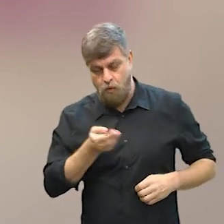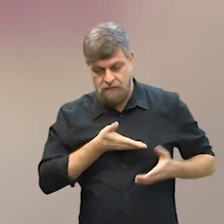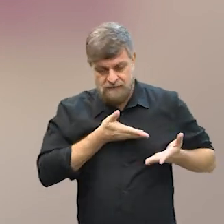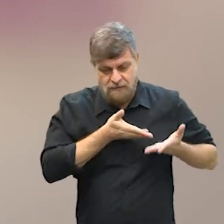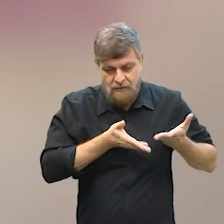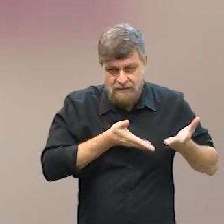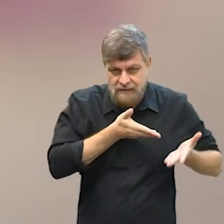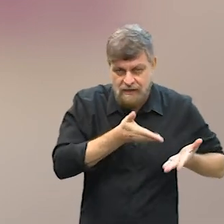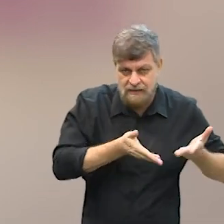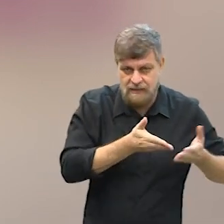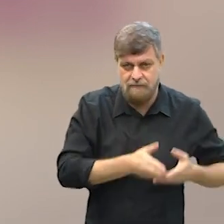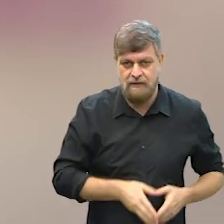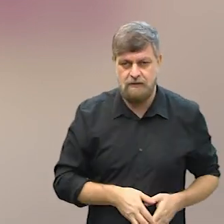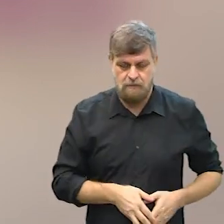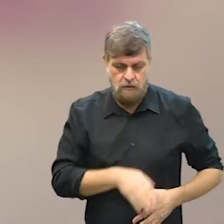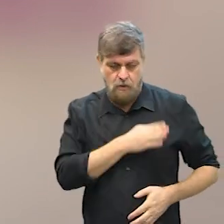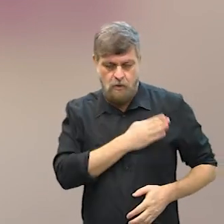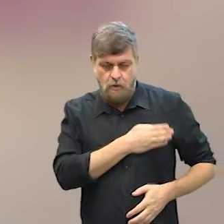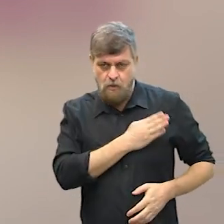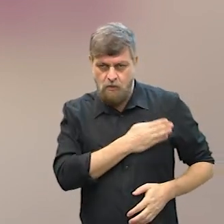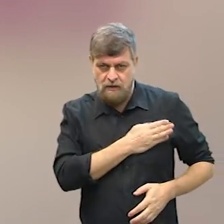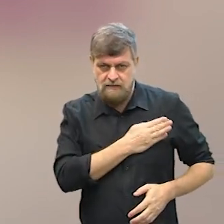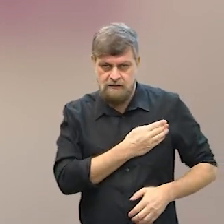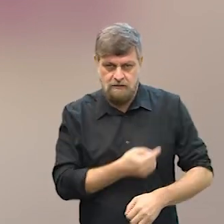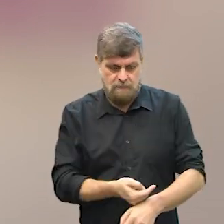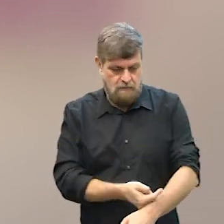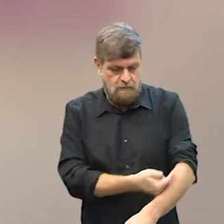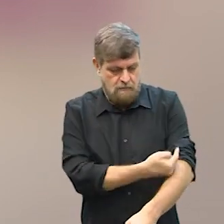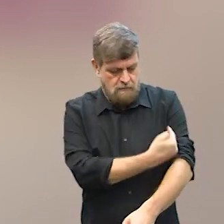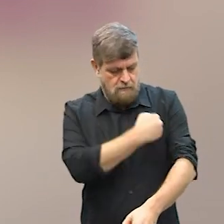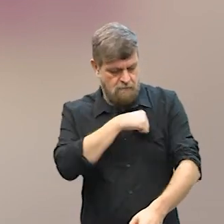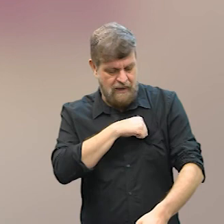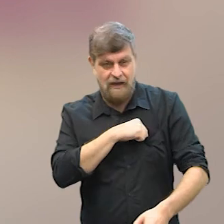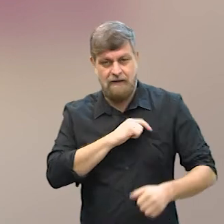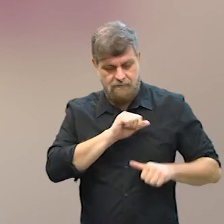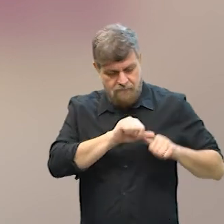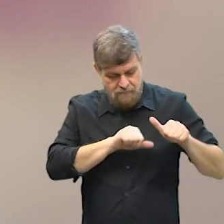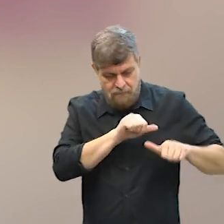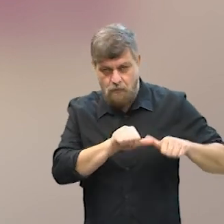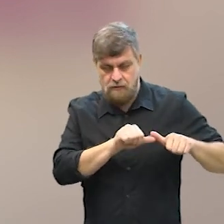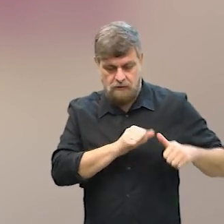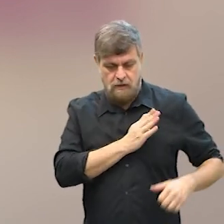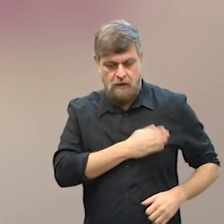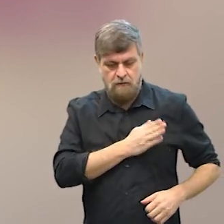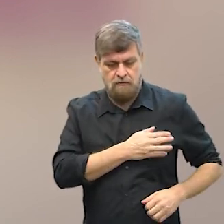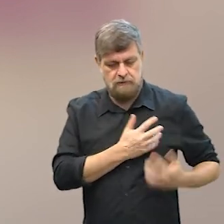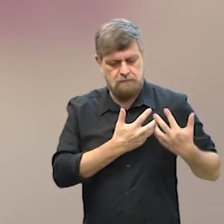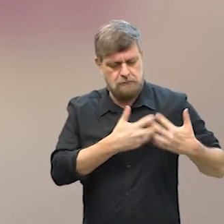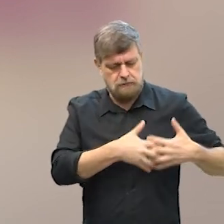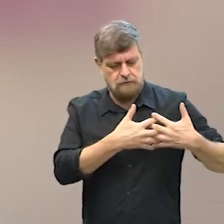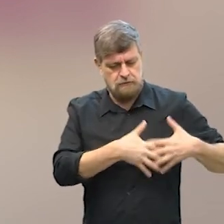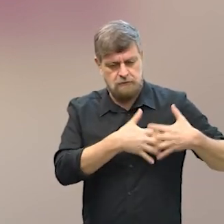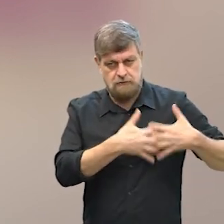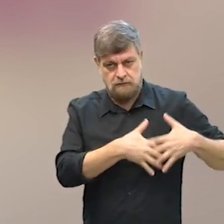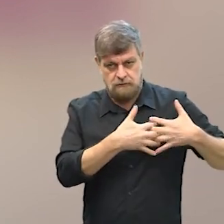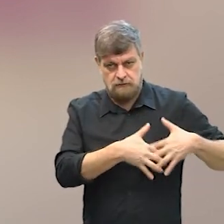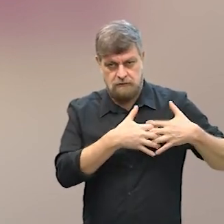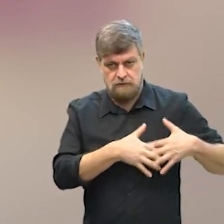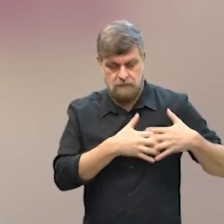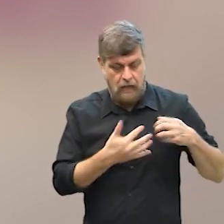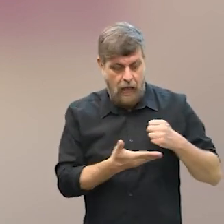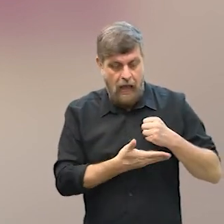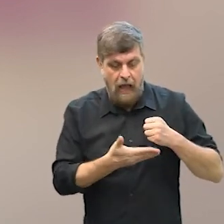tratamento retirando a isquemia do coração, fazendo a cirurgia de pontes, etc., você reverte a causa,